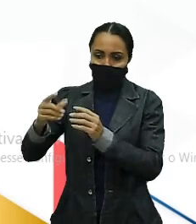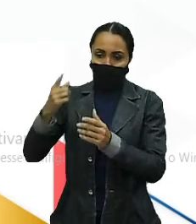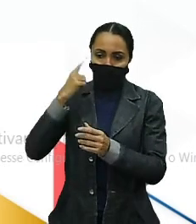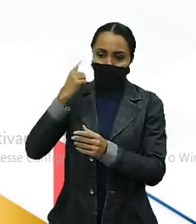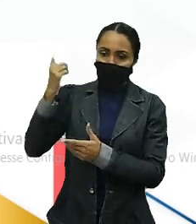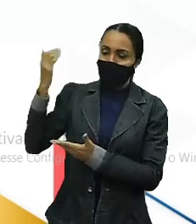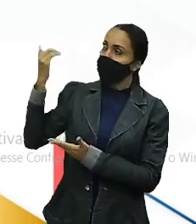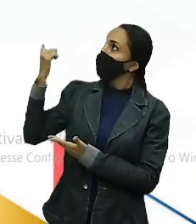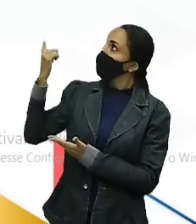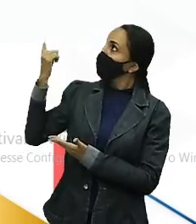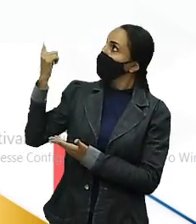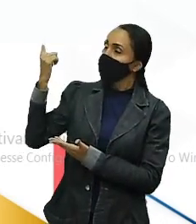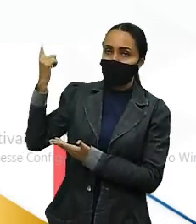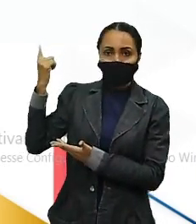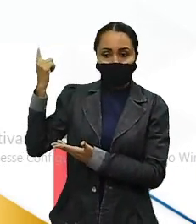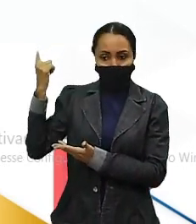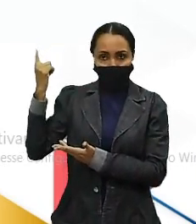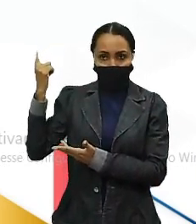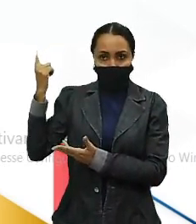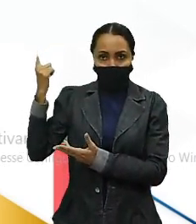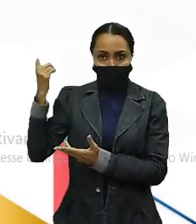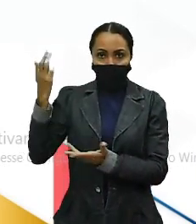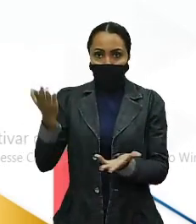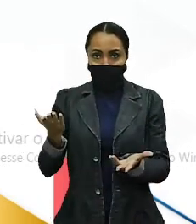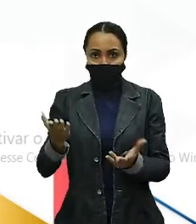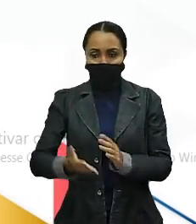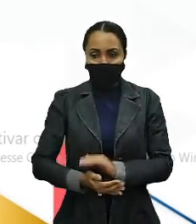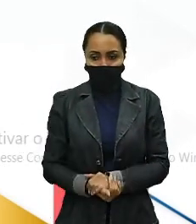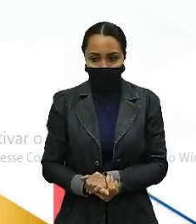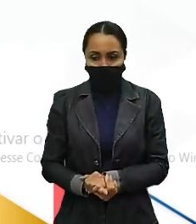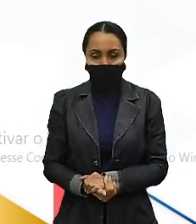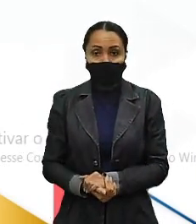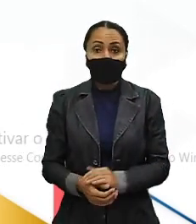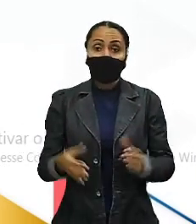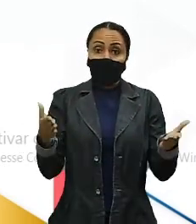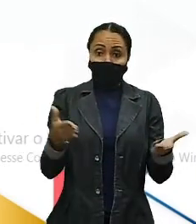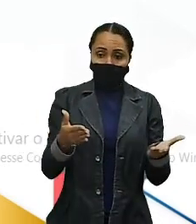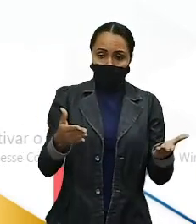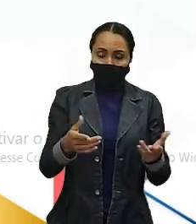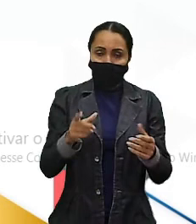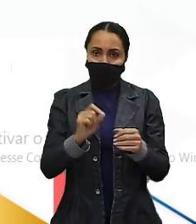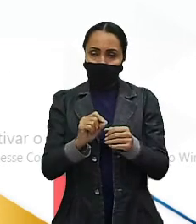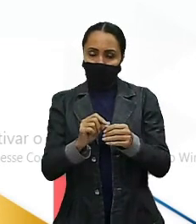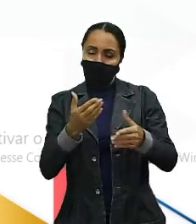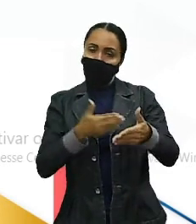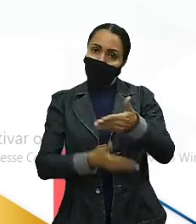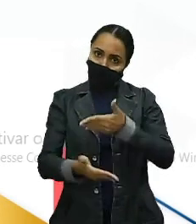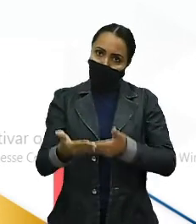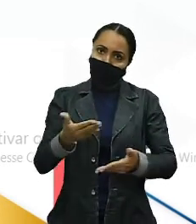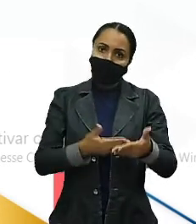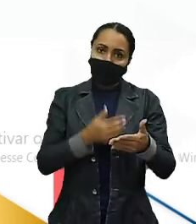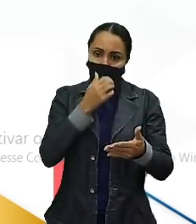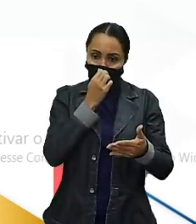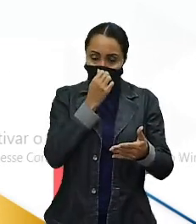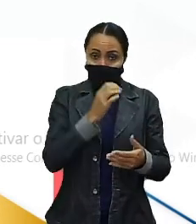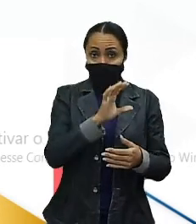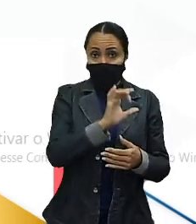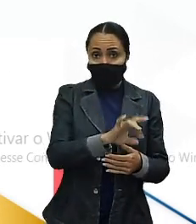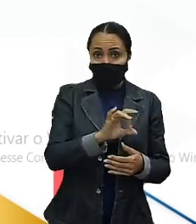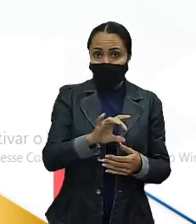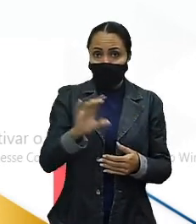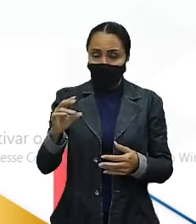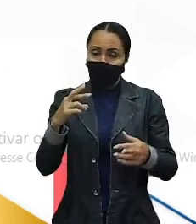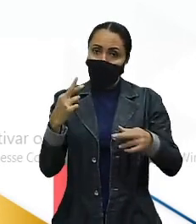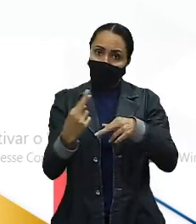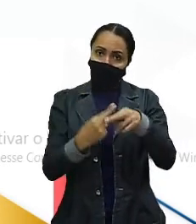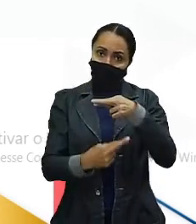mais fácil para visualizar, né? Porque eu corto, olha ele aí. Então, agora está feita a relação de cada sólido de